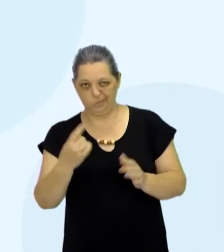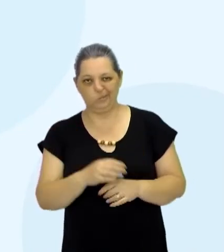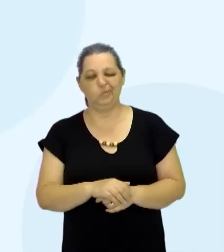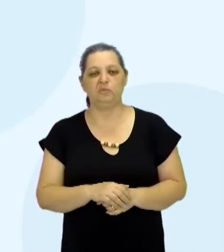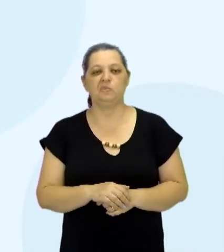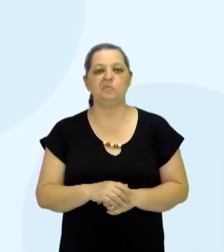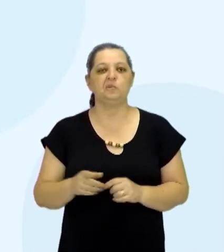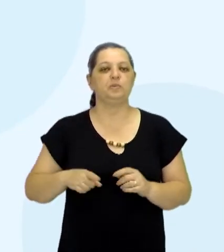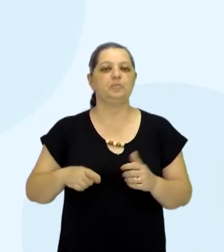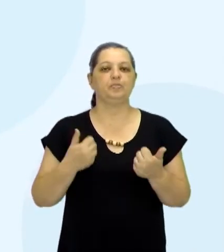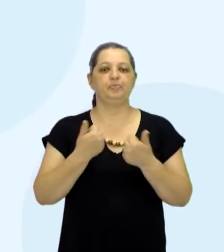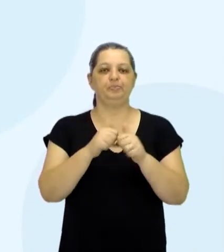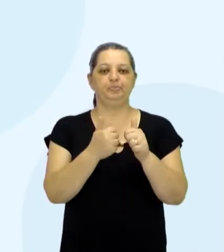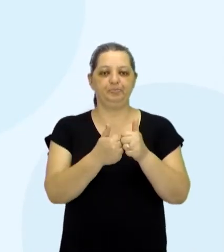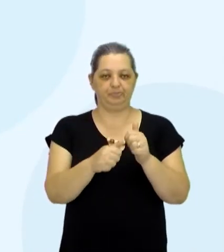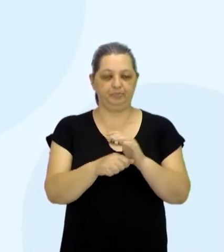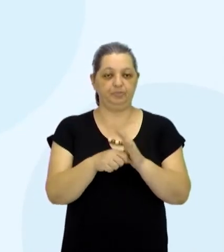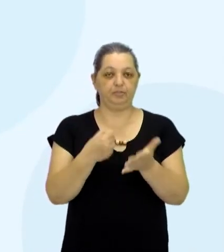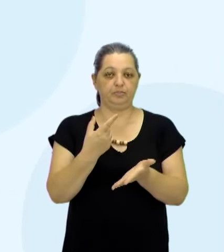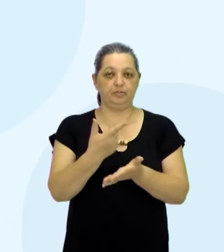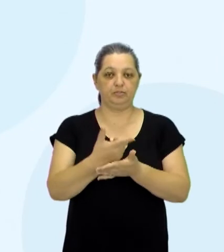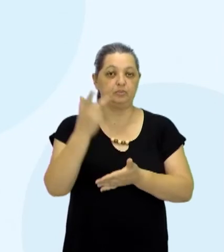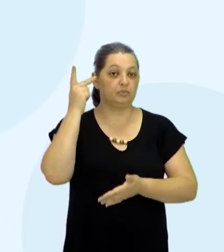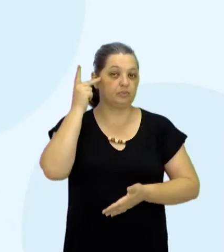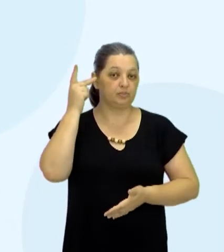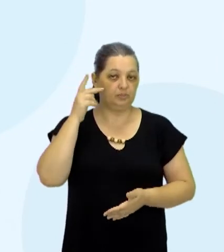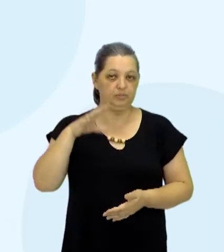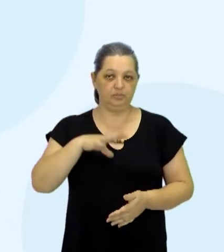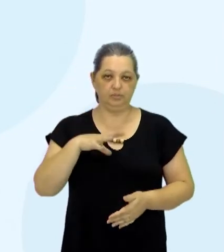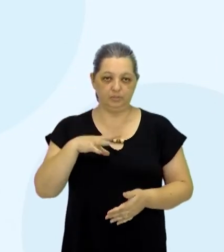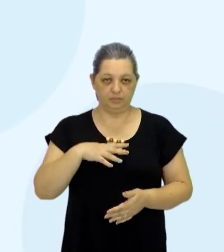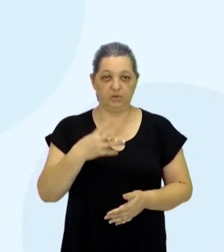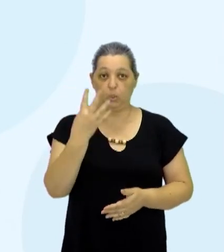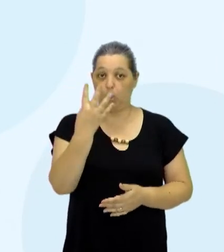de ônibus da cidade de São Paulo, que era de R$